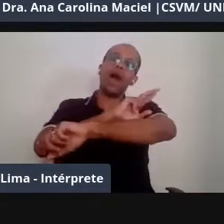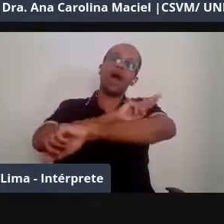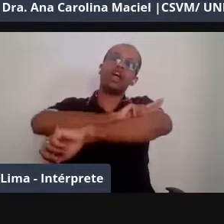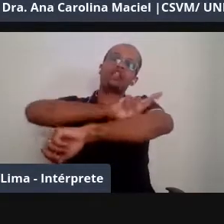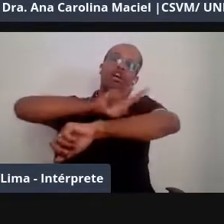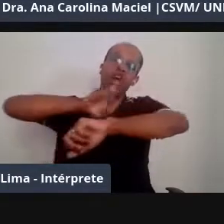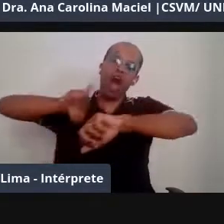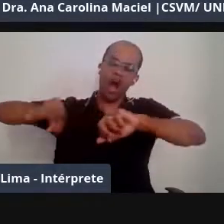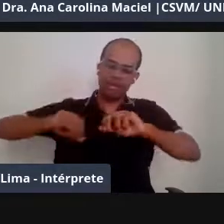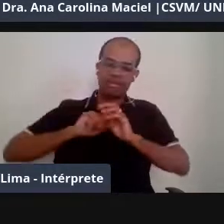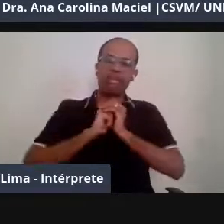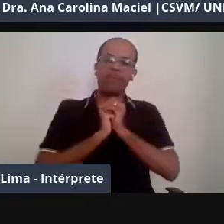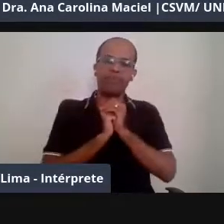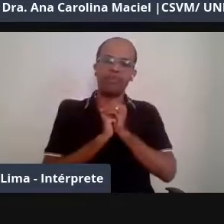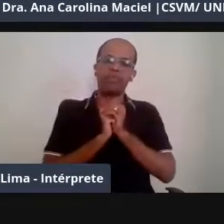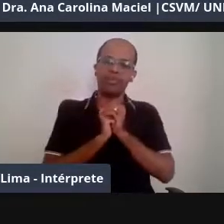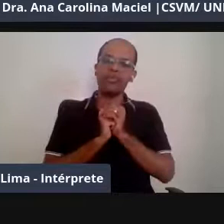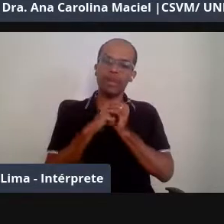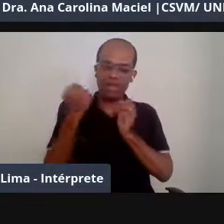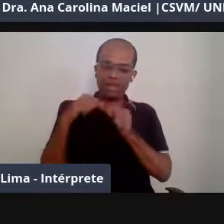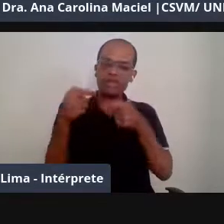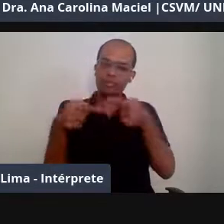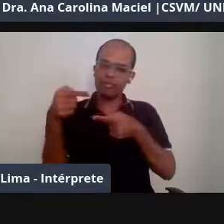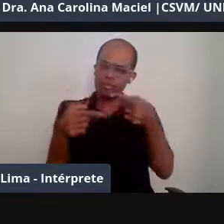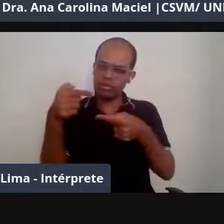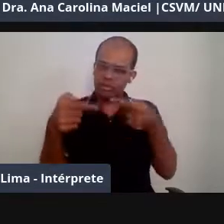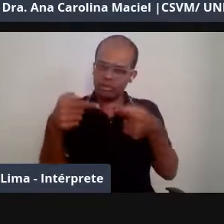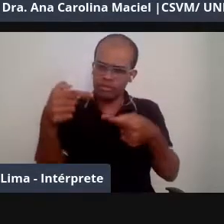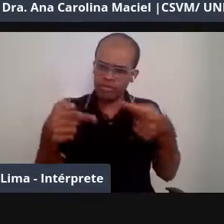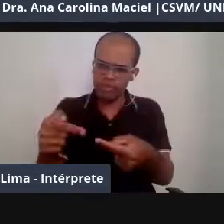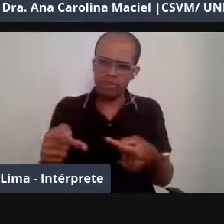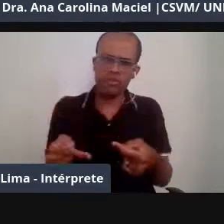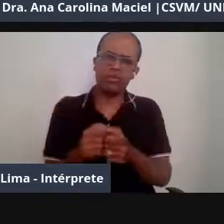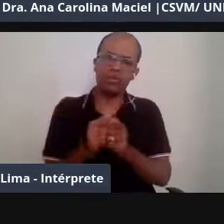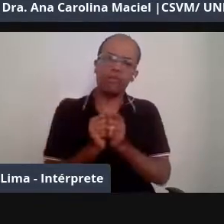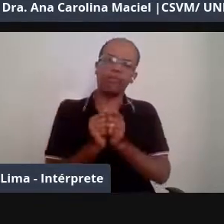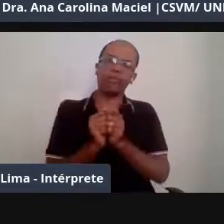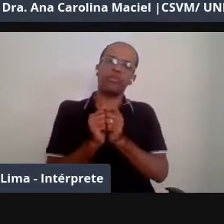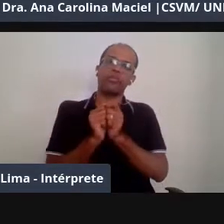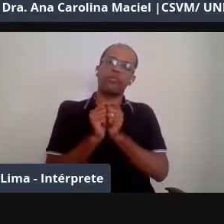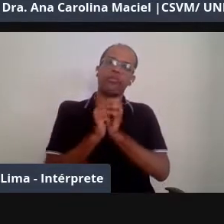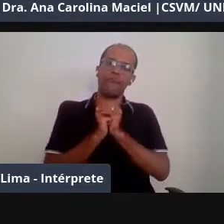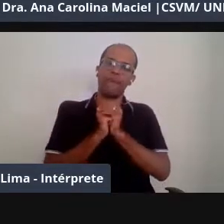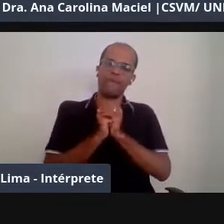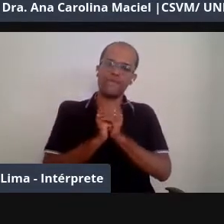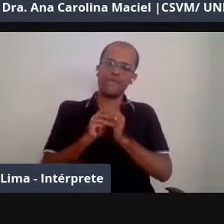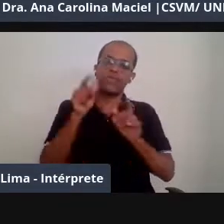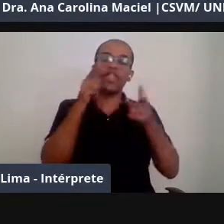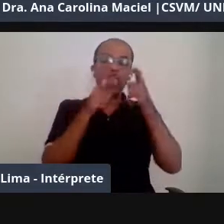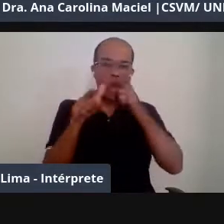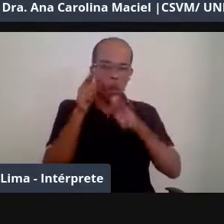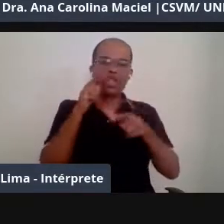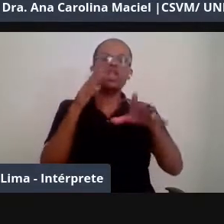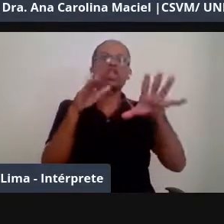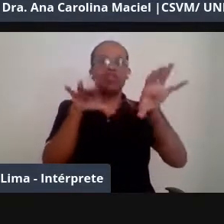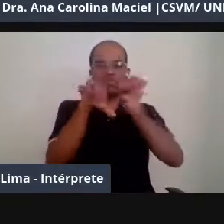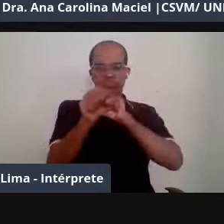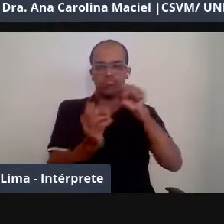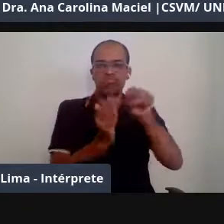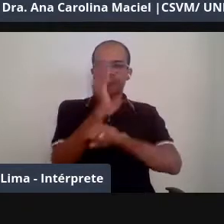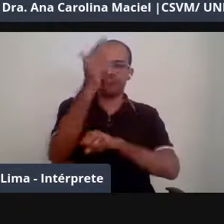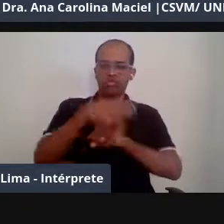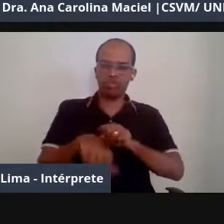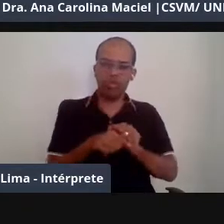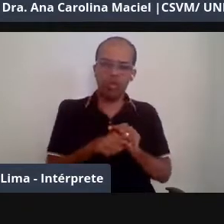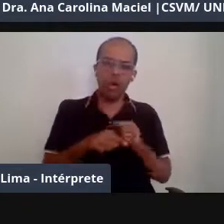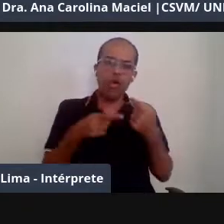né, merece mais discussão no Brasil e merece discussão, né, entre a América Latina, conseguiu revalidar o diploma também. Mas isso